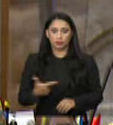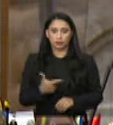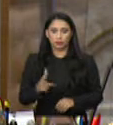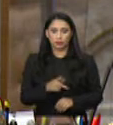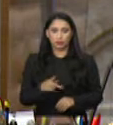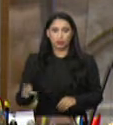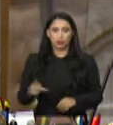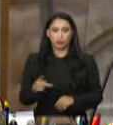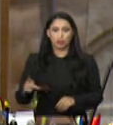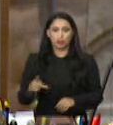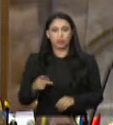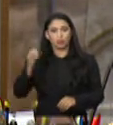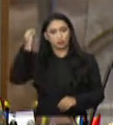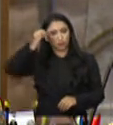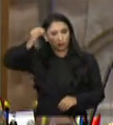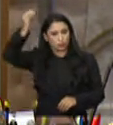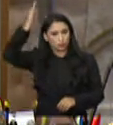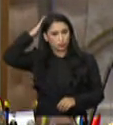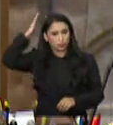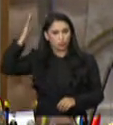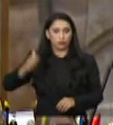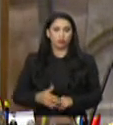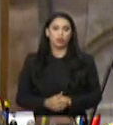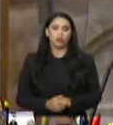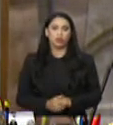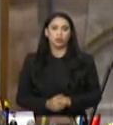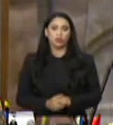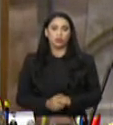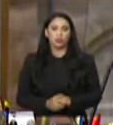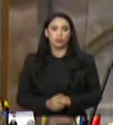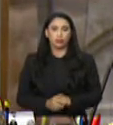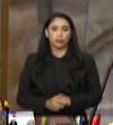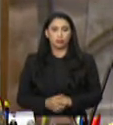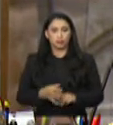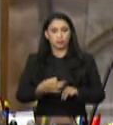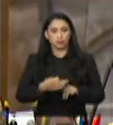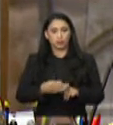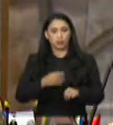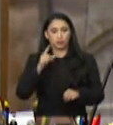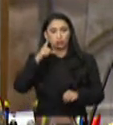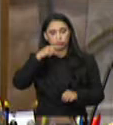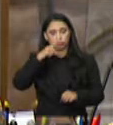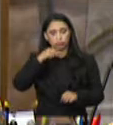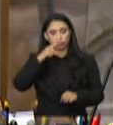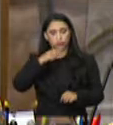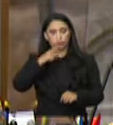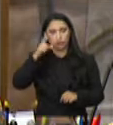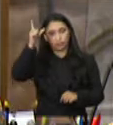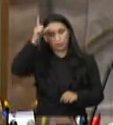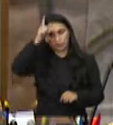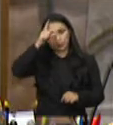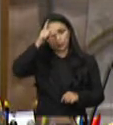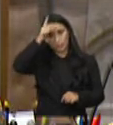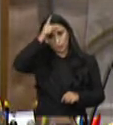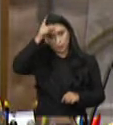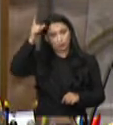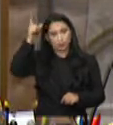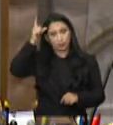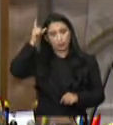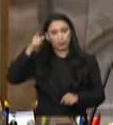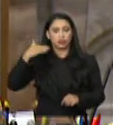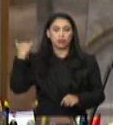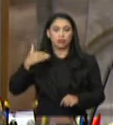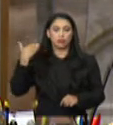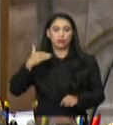assessora chefe do plenário Carmen Lilian Oliveira de Souza está em pé direito do Ministro Luiz fux